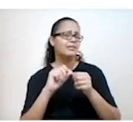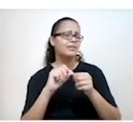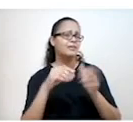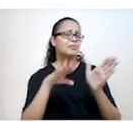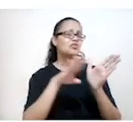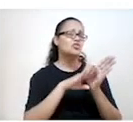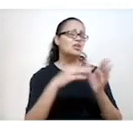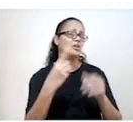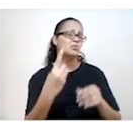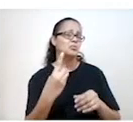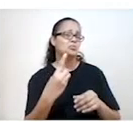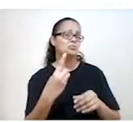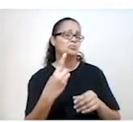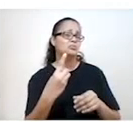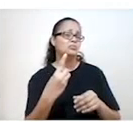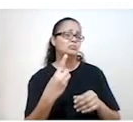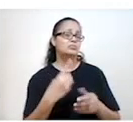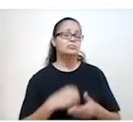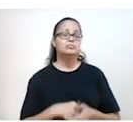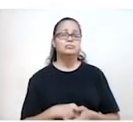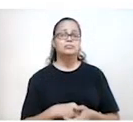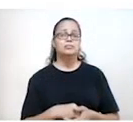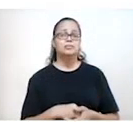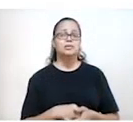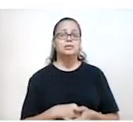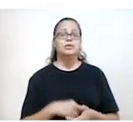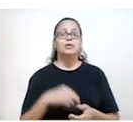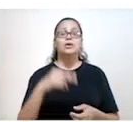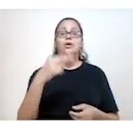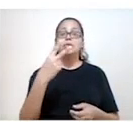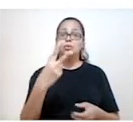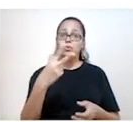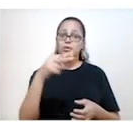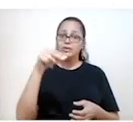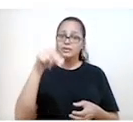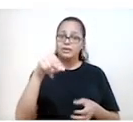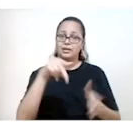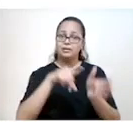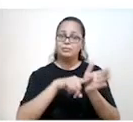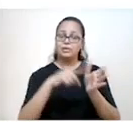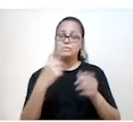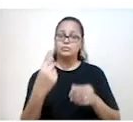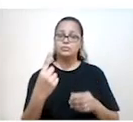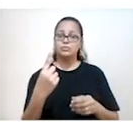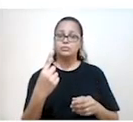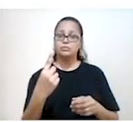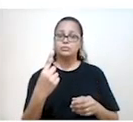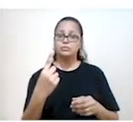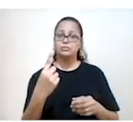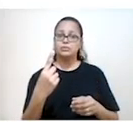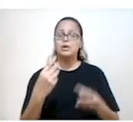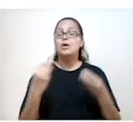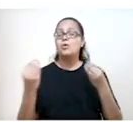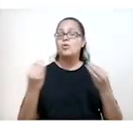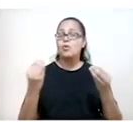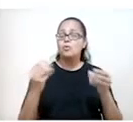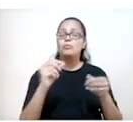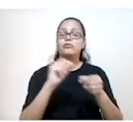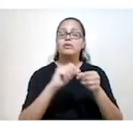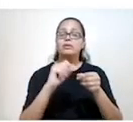1. Esse é o raciocínio. Tá? Esse 2n menos 1, o raciocínio foi o seguinte. Que conta que eu vou fazer com o número